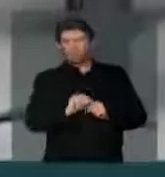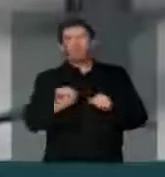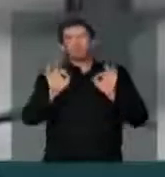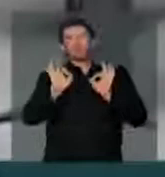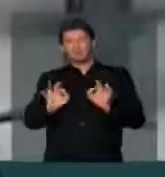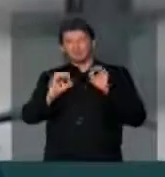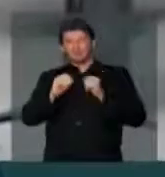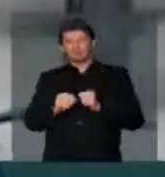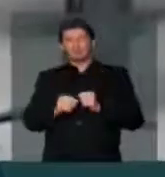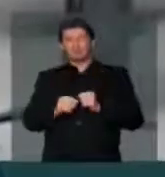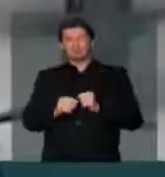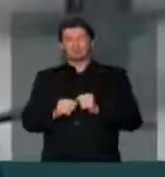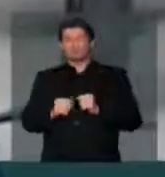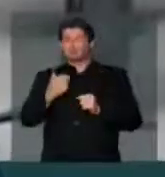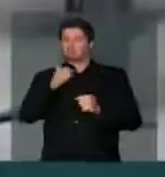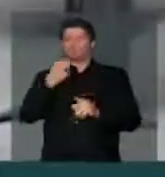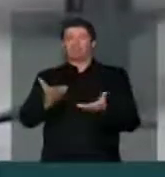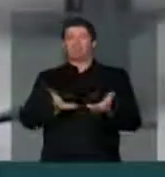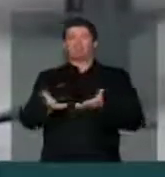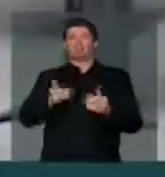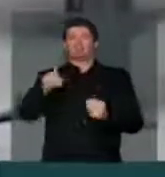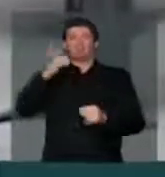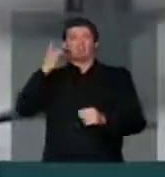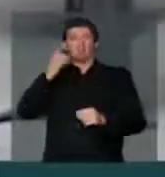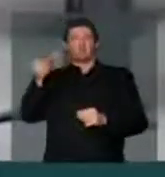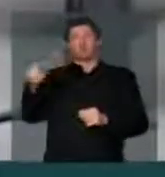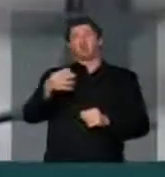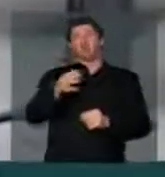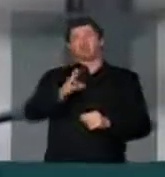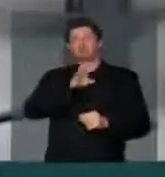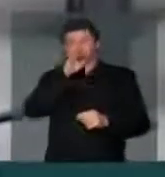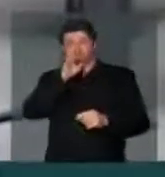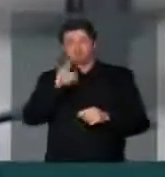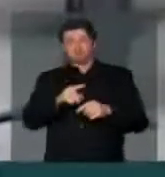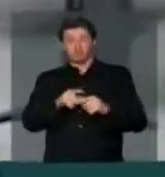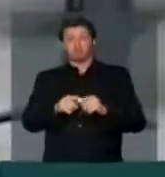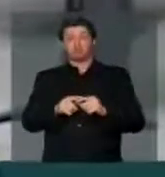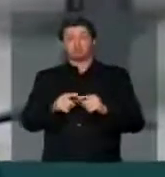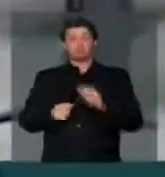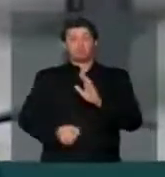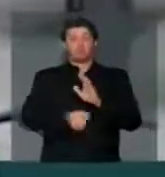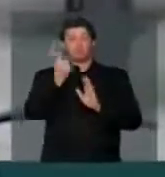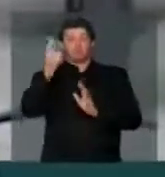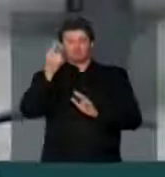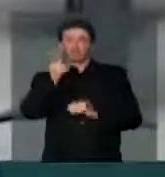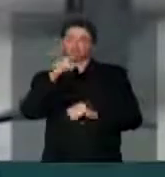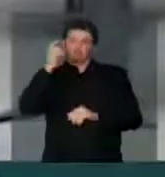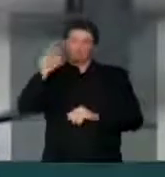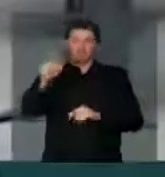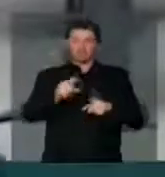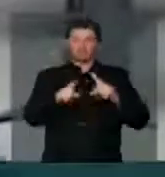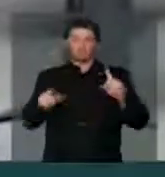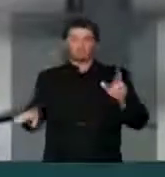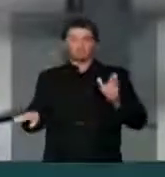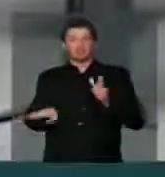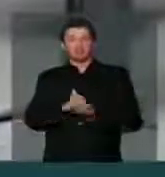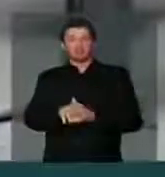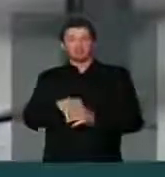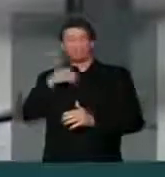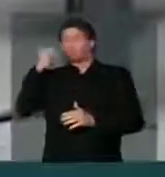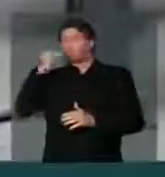seguramente, não pode ser tratado como um deputado novato. Embora de primeiro mandato, Vossa Excelência chegou com uma